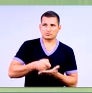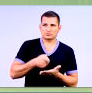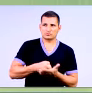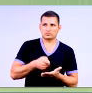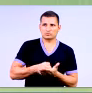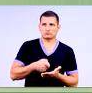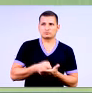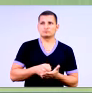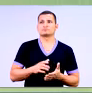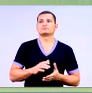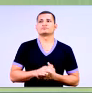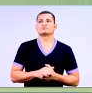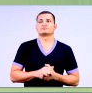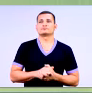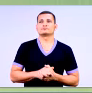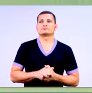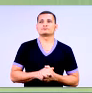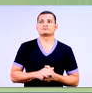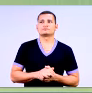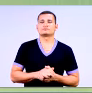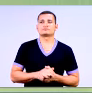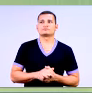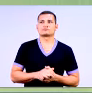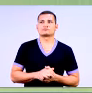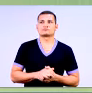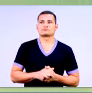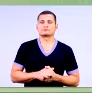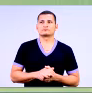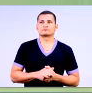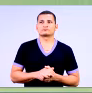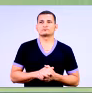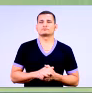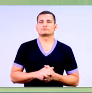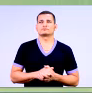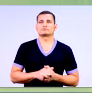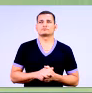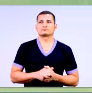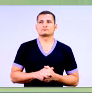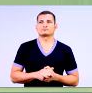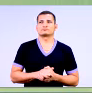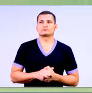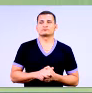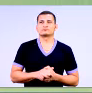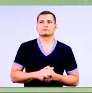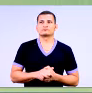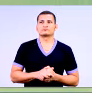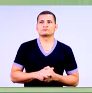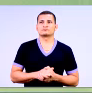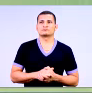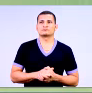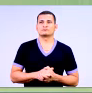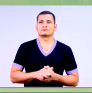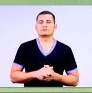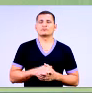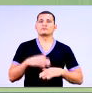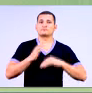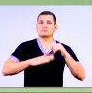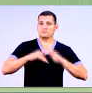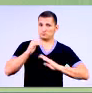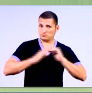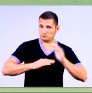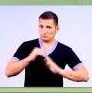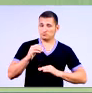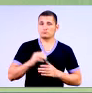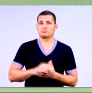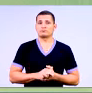ideia do dever novamente, ou seja, que o que um profissional deve fazer e